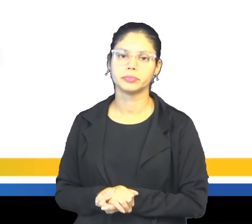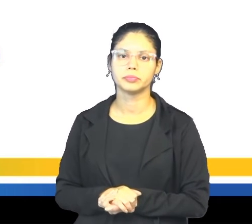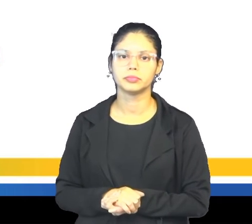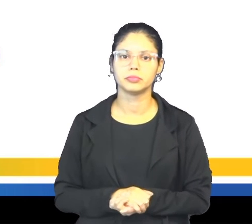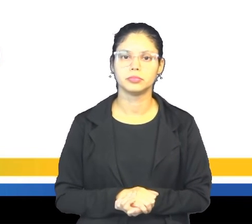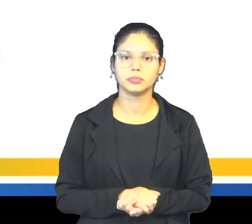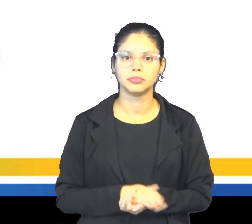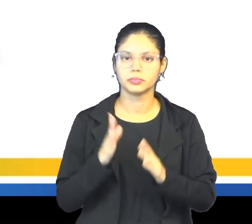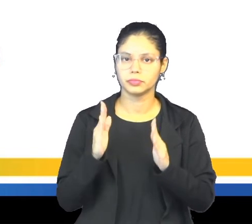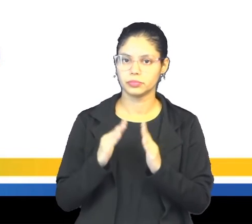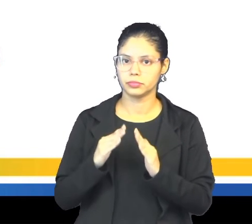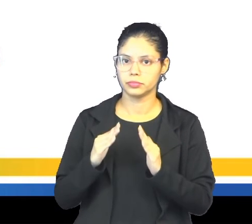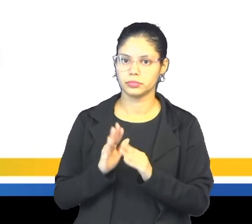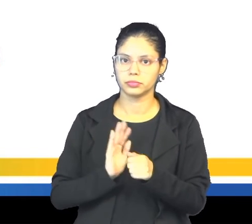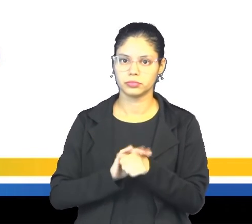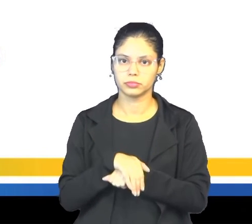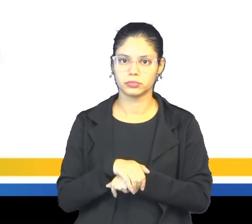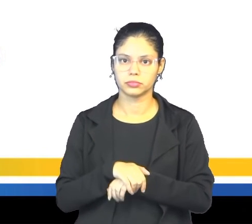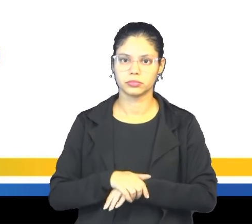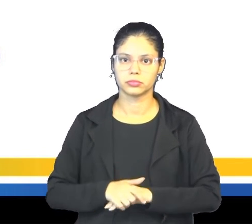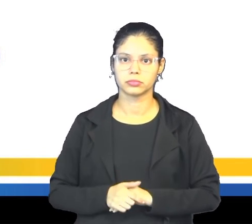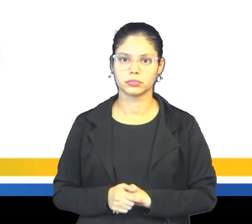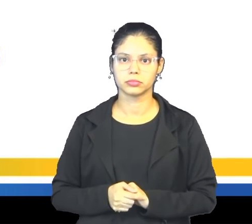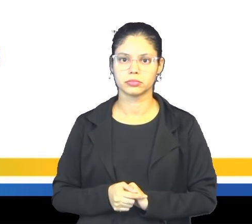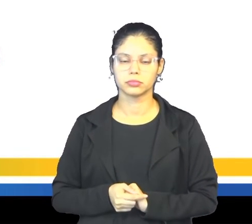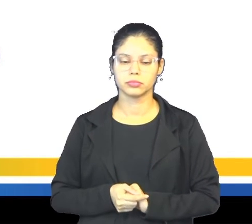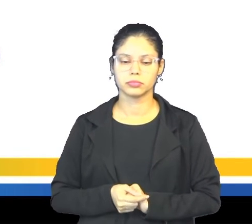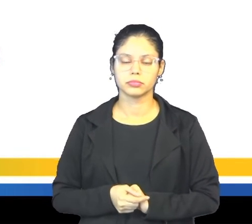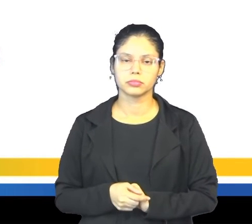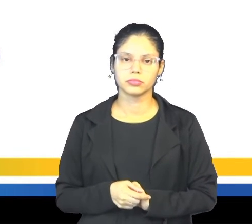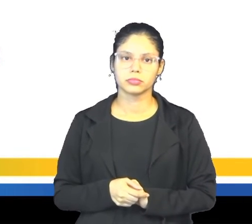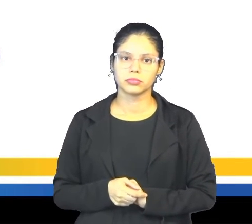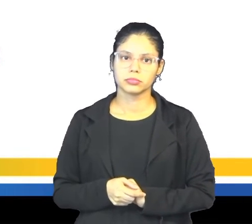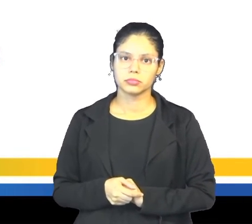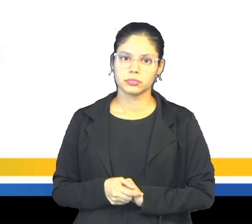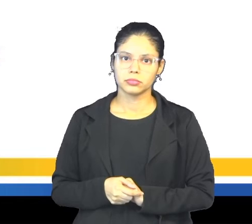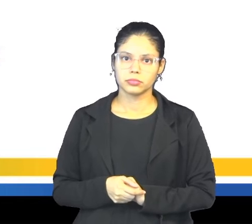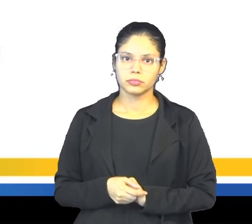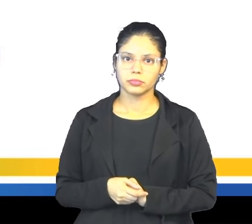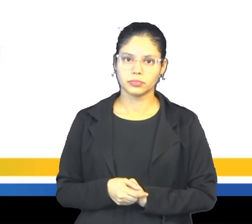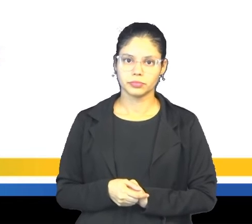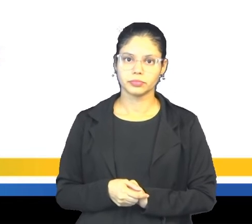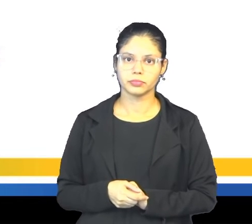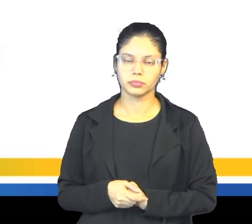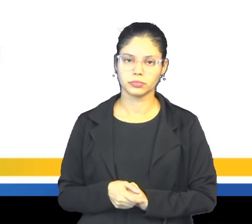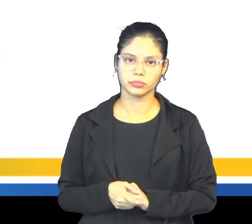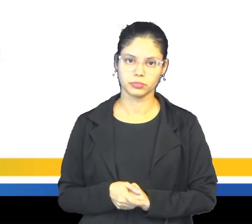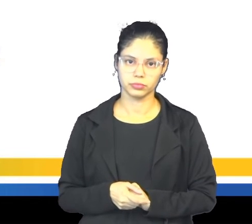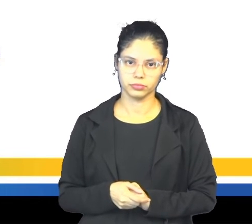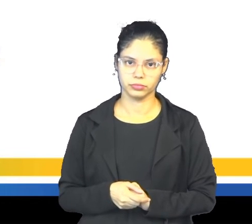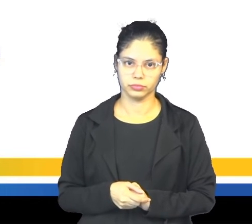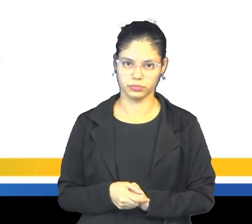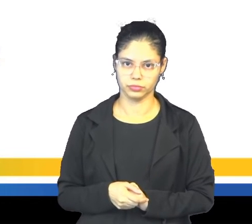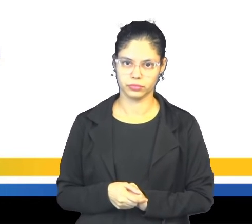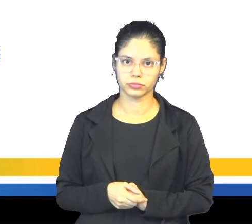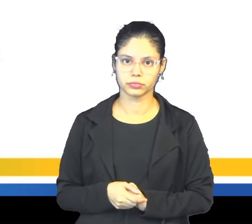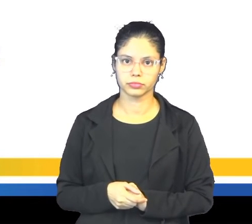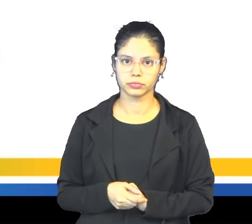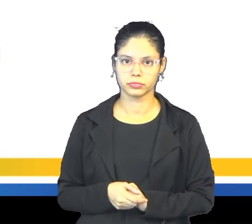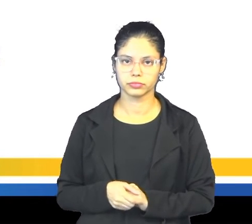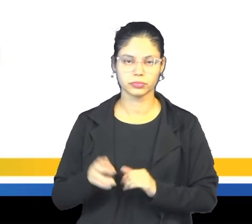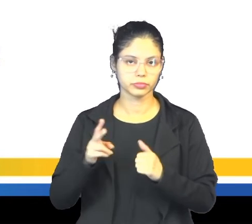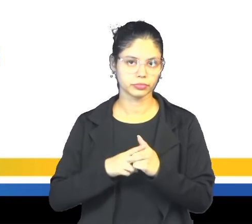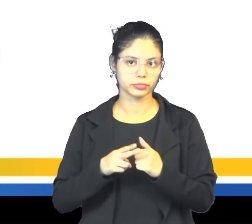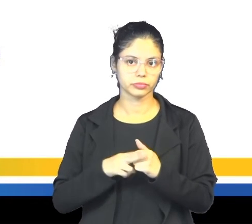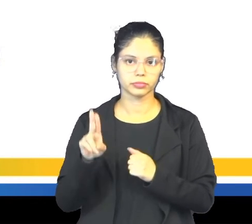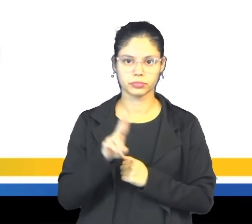caso, em casa à noite, ok? Qual a forma aí desses verbos que nós iremos